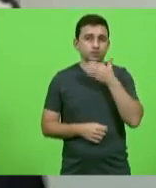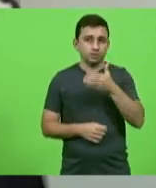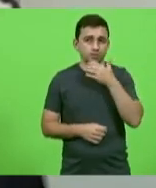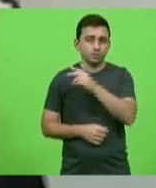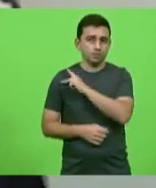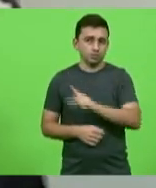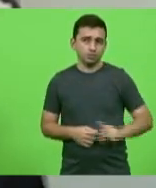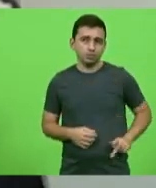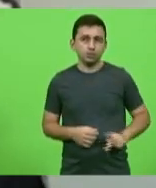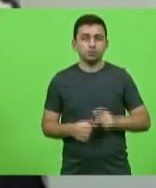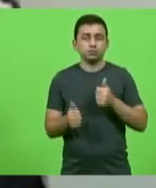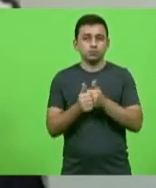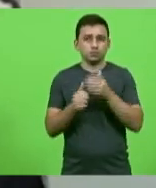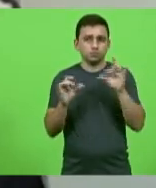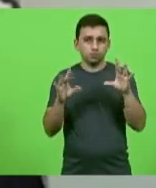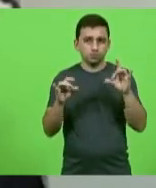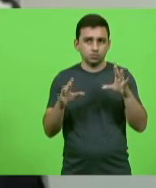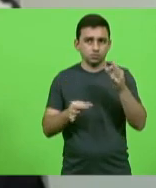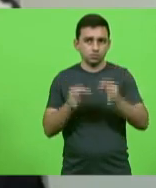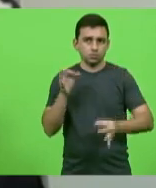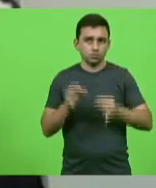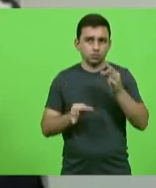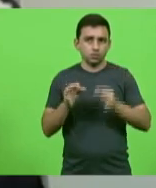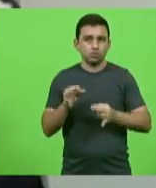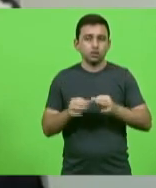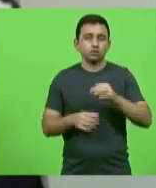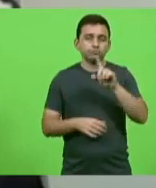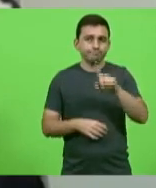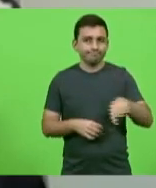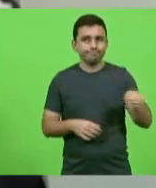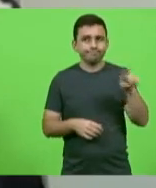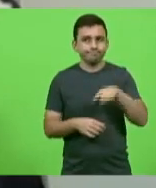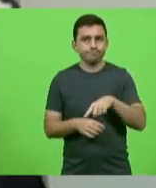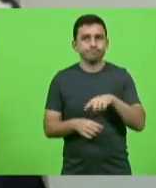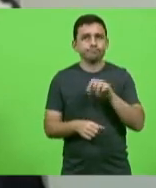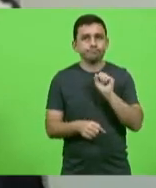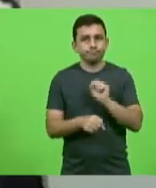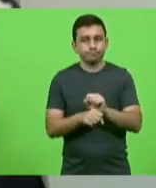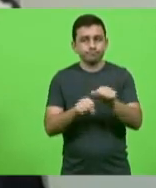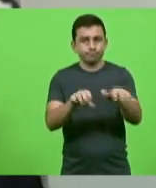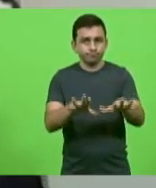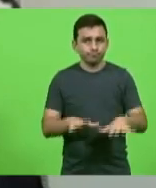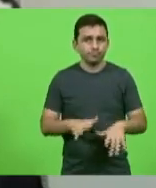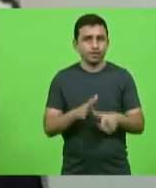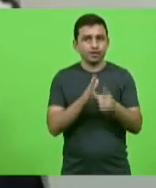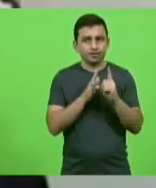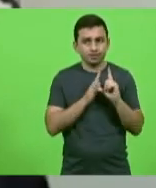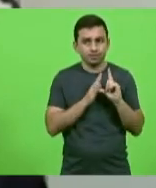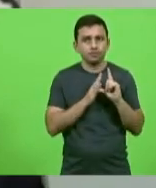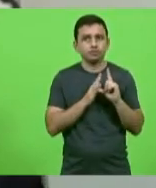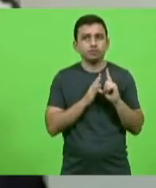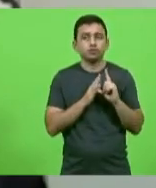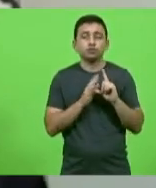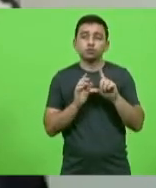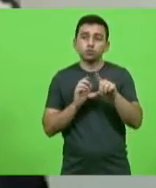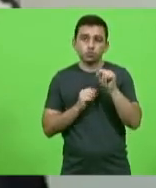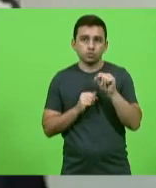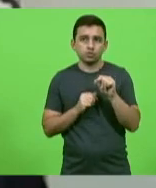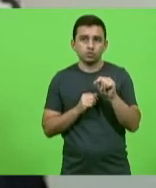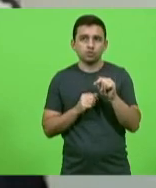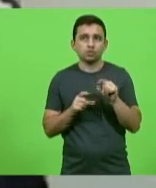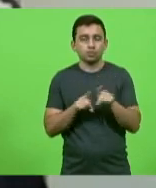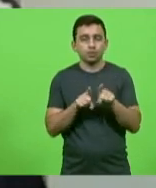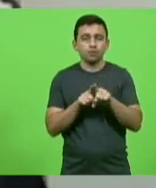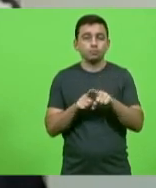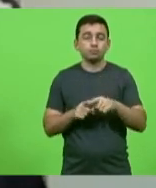presidente do Tribunal especial de julgamento exalam decisão suspendendo aí a sessão anteriormente designada com